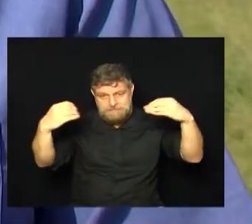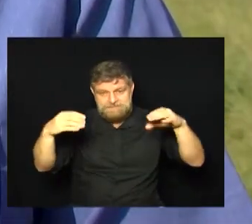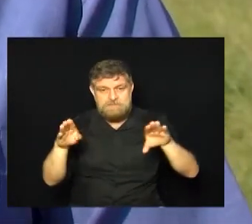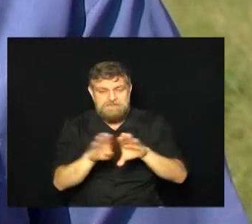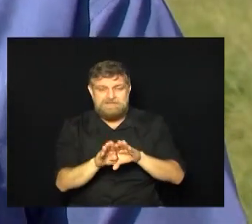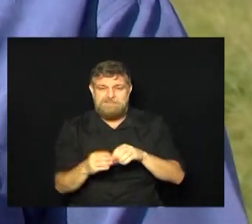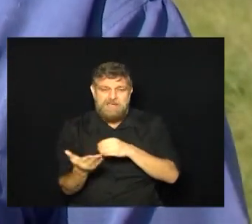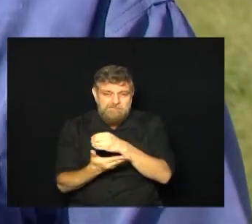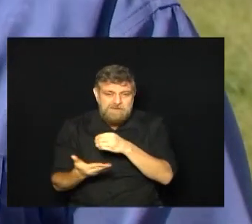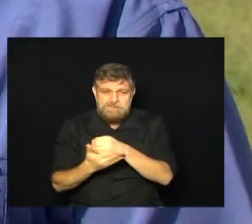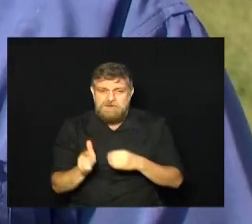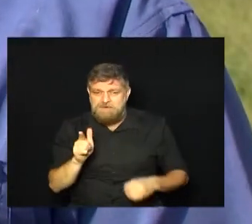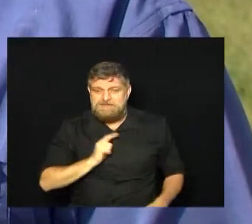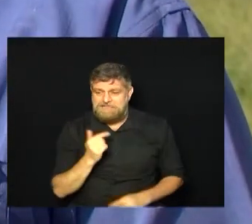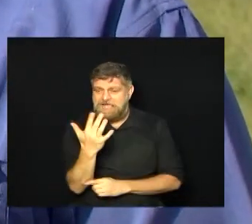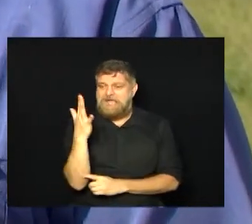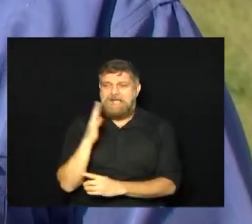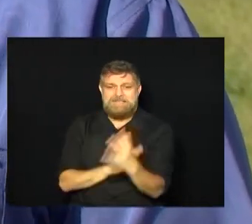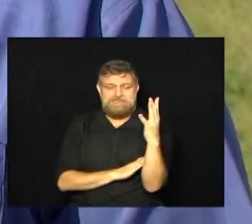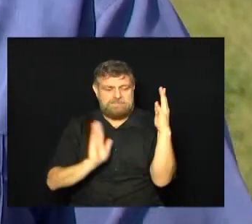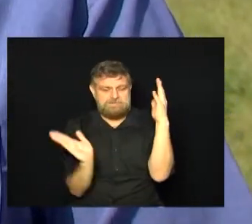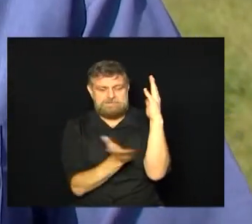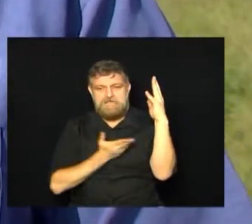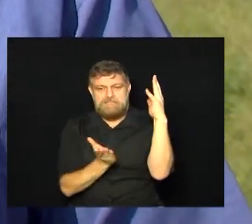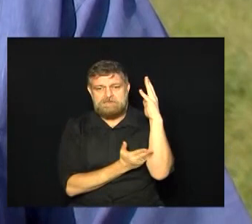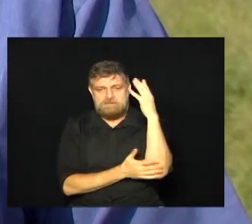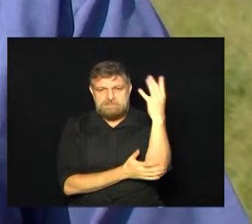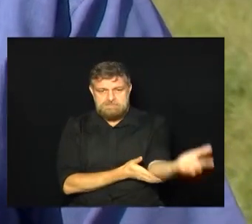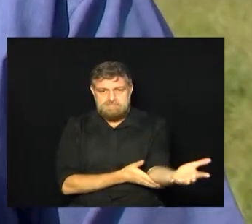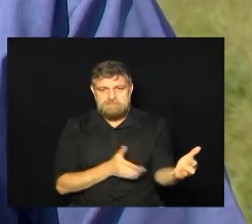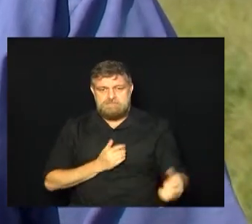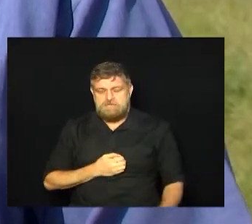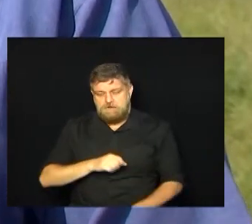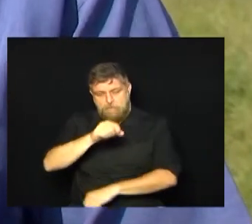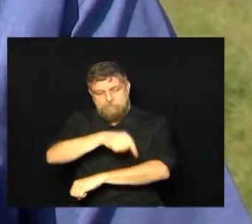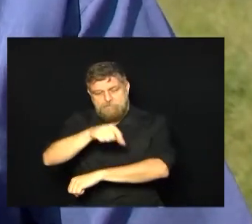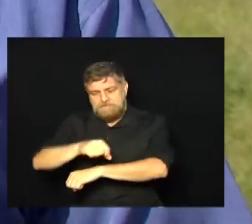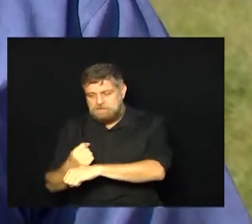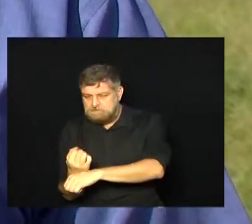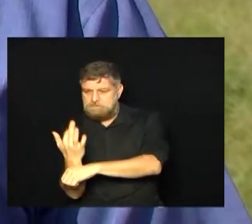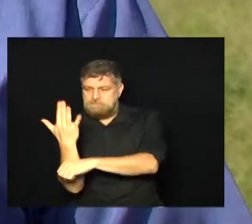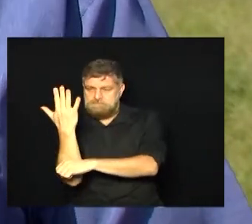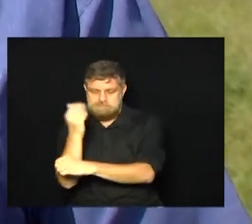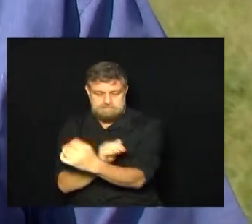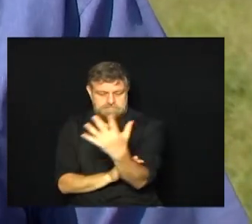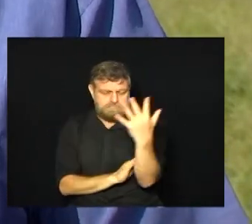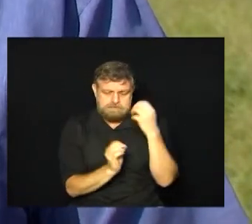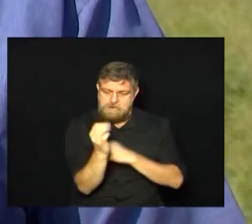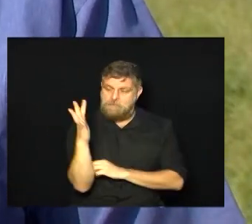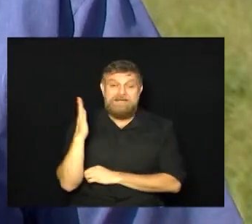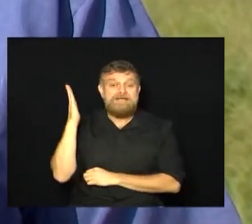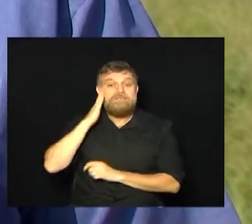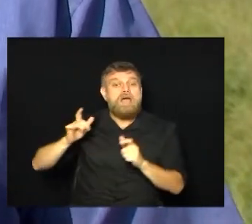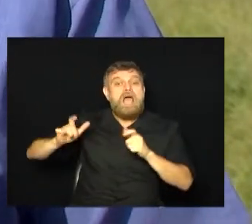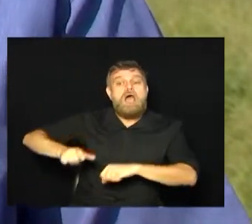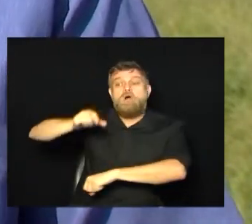coisa fundamental que as árvores que foram retiradas daqui, que sejam compensadas na região e nos informe onde estas árvores